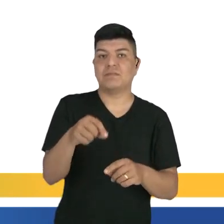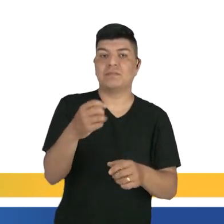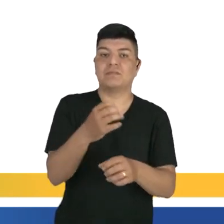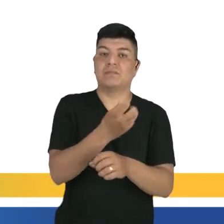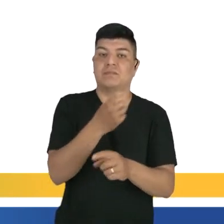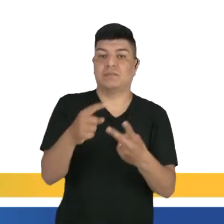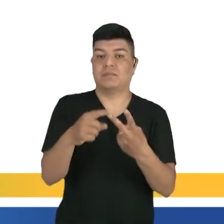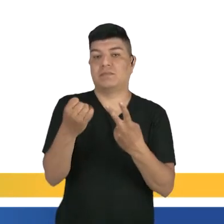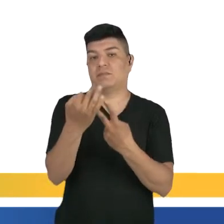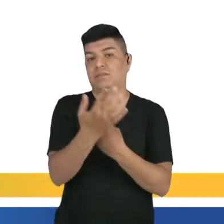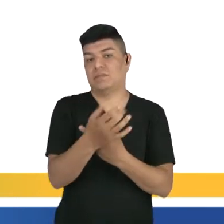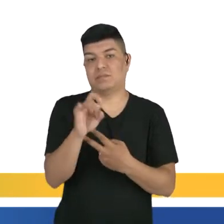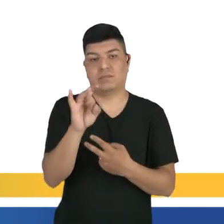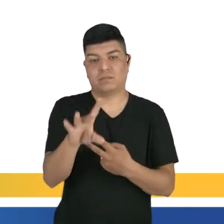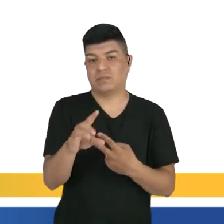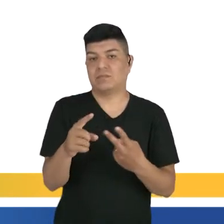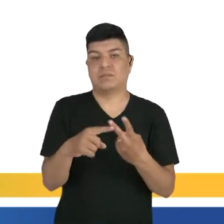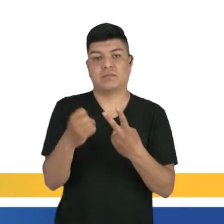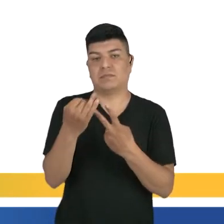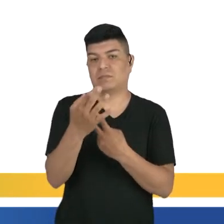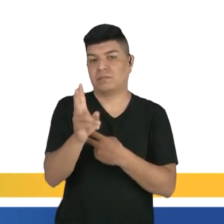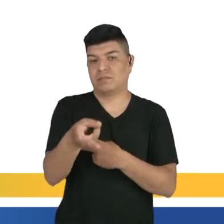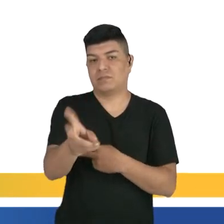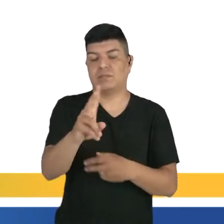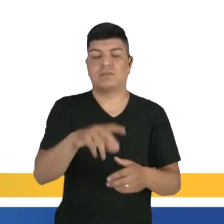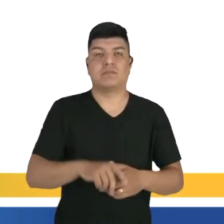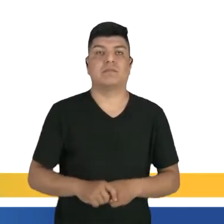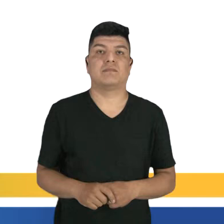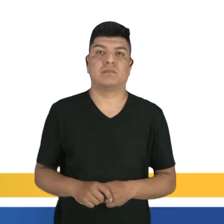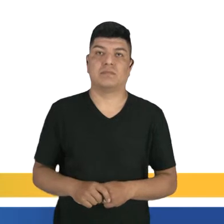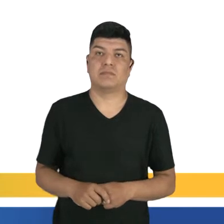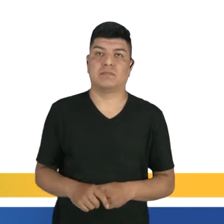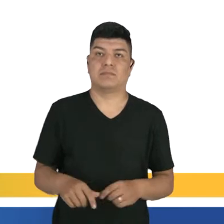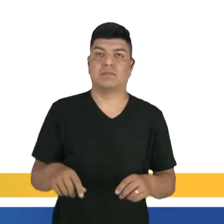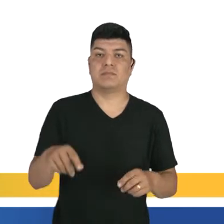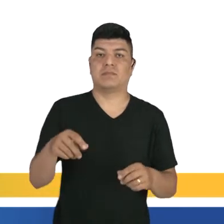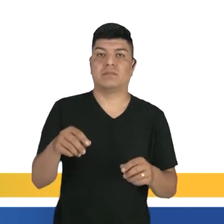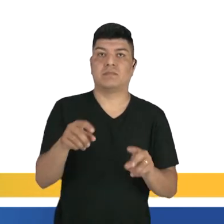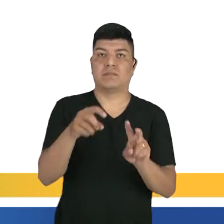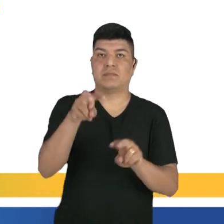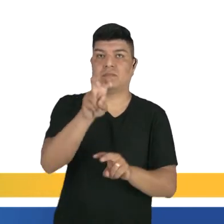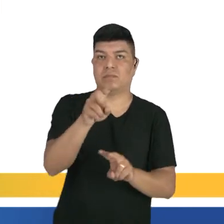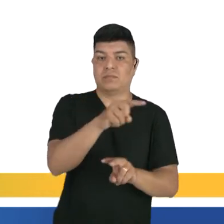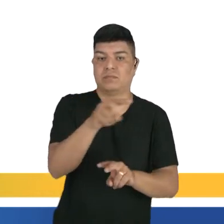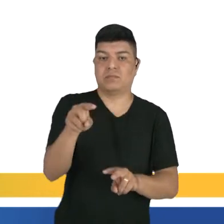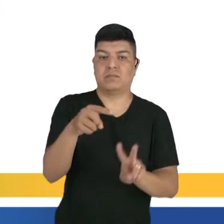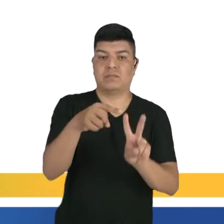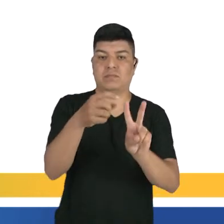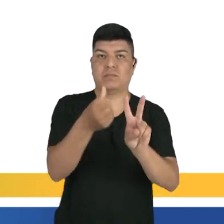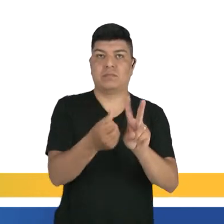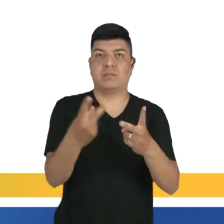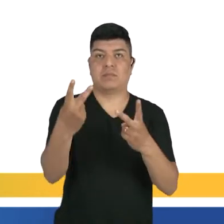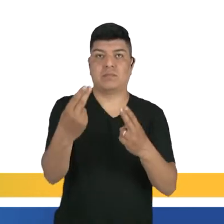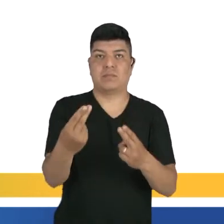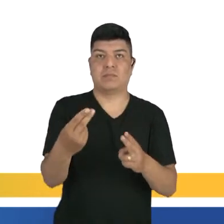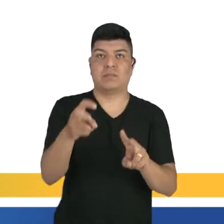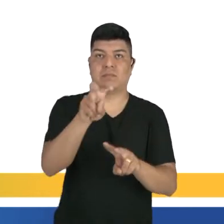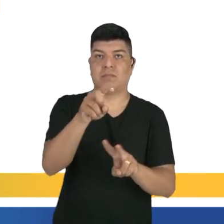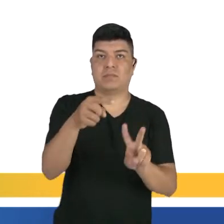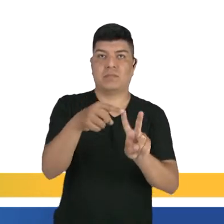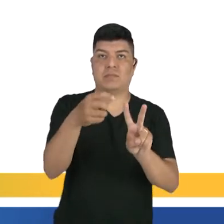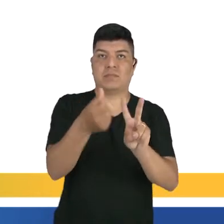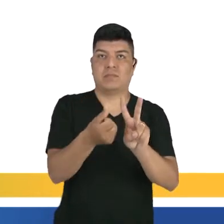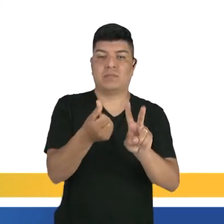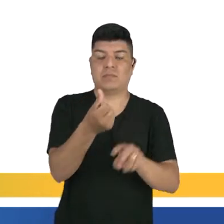mesmo radicando dá somente o radicando. Então aí eu tenho que 5 raiz sobre raiz de 6 é a mesma coisa que